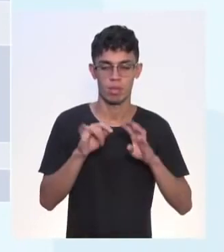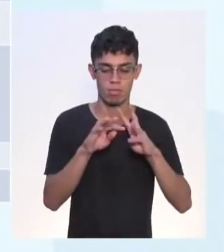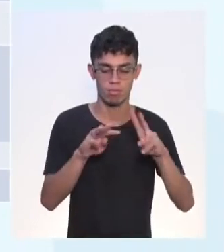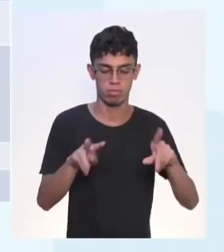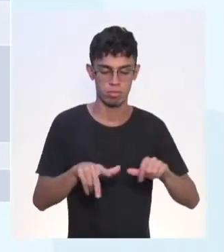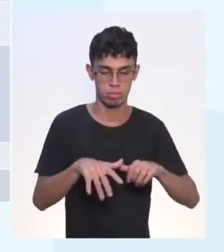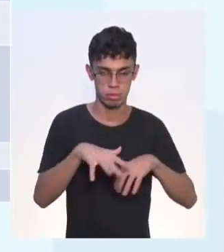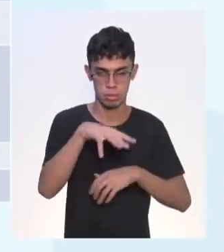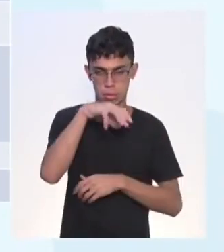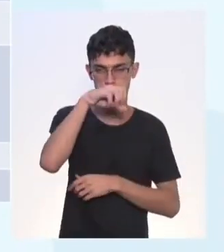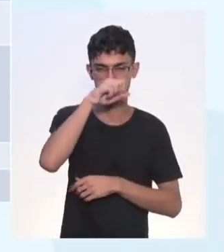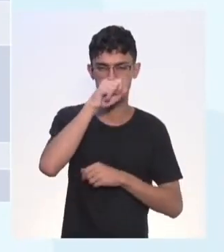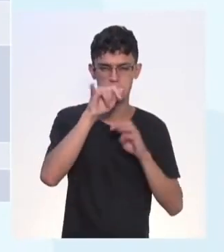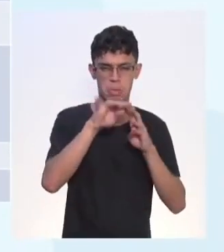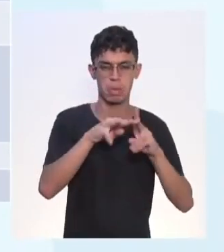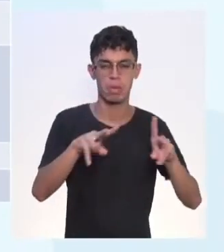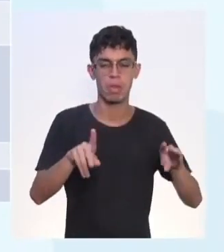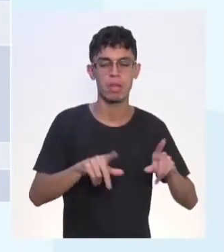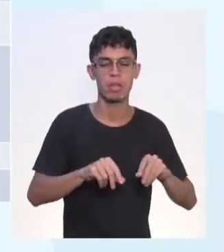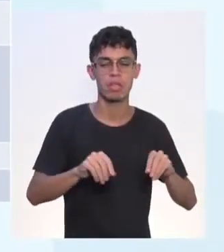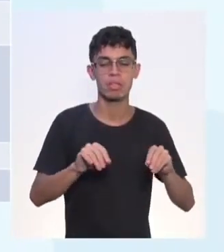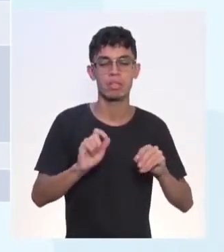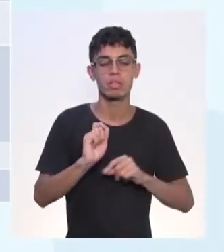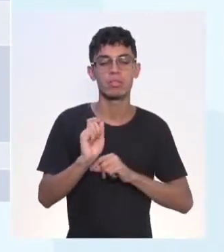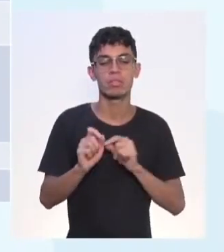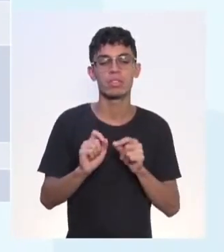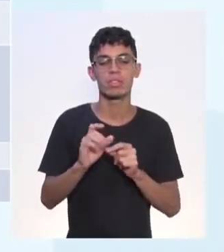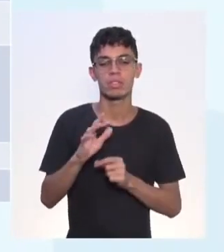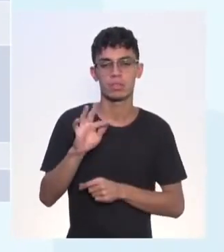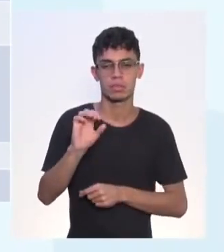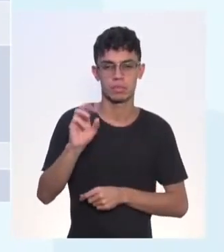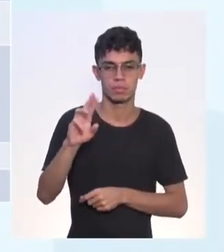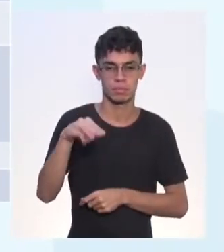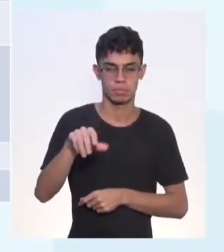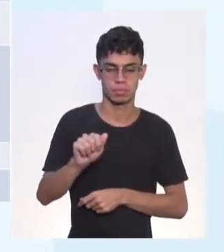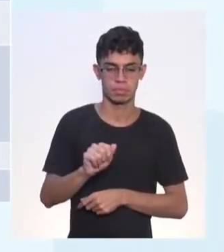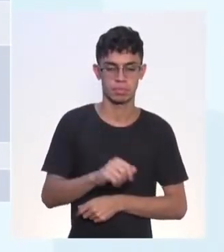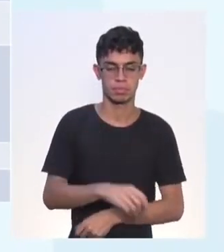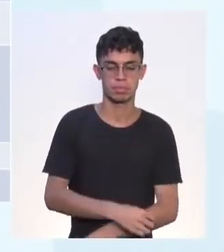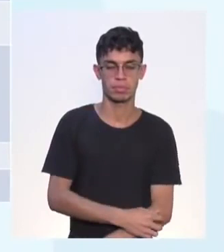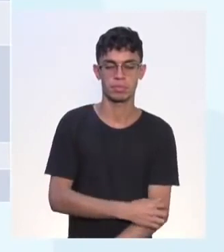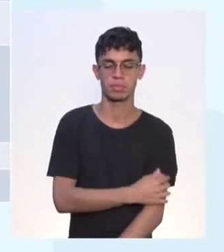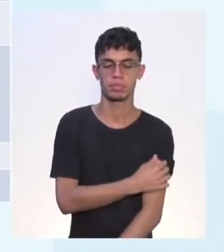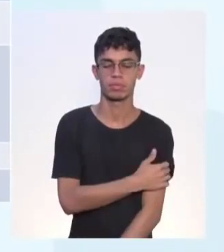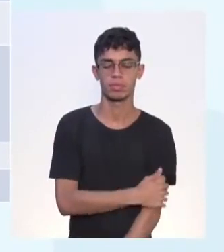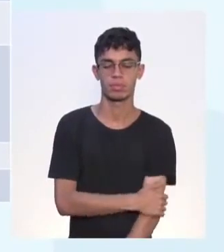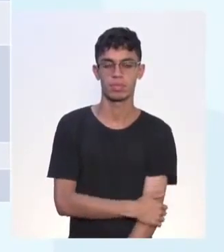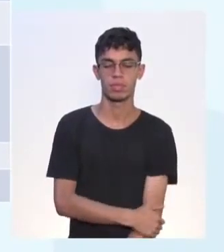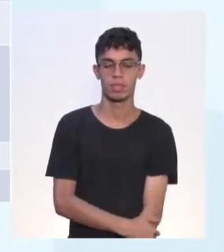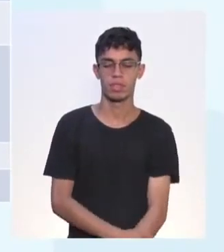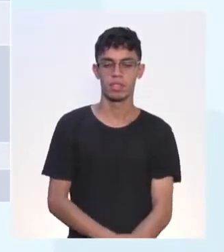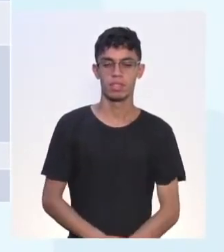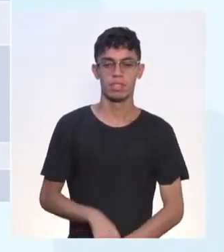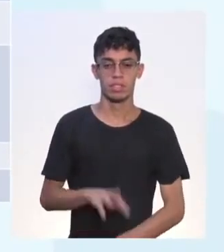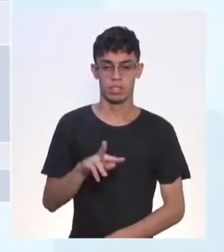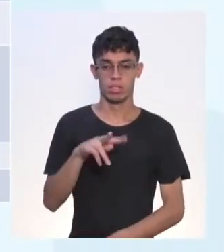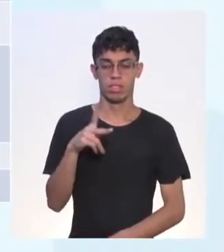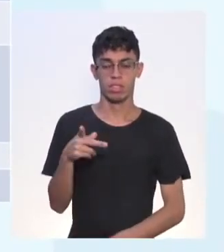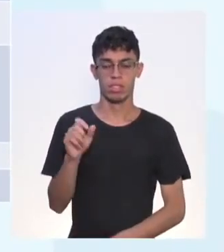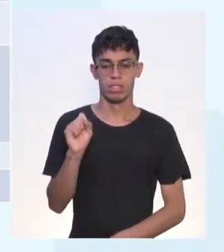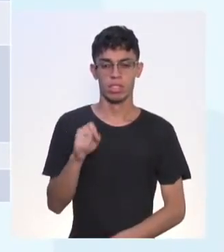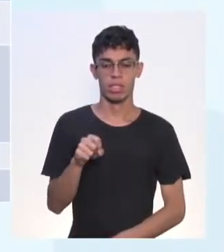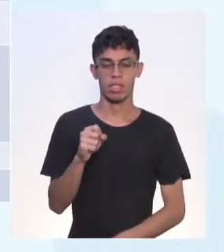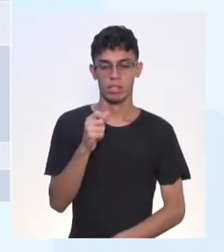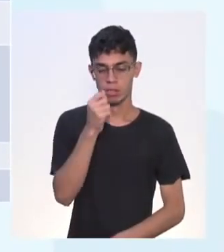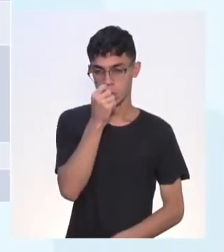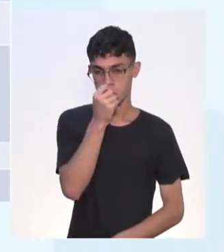forma. A poeira forma o quê? Cabe a pergunta. A poeira forma o quê? Então, ele é transitivo, sim. O que a